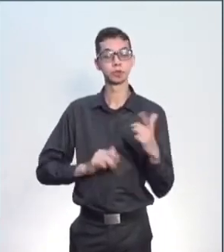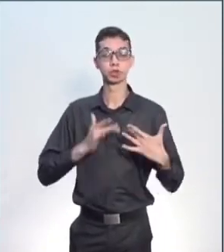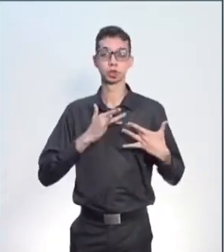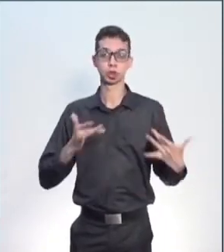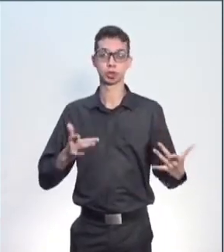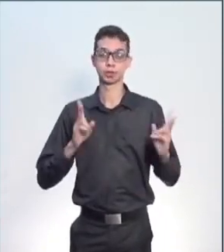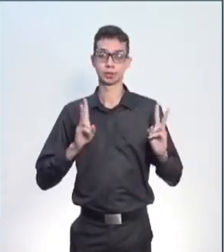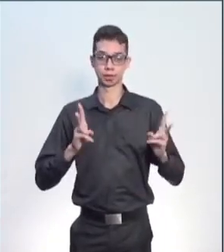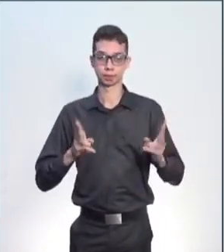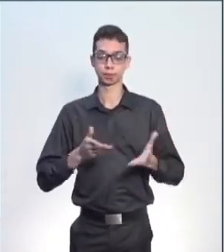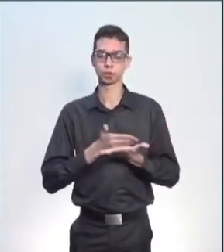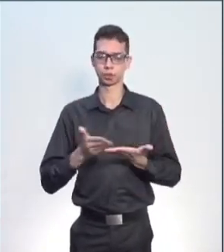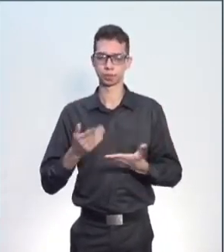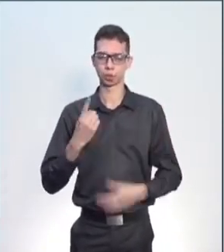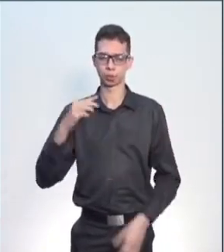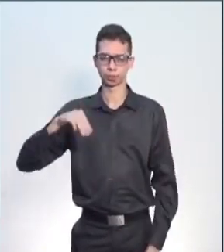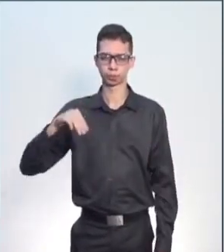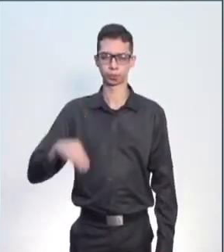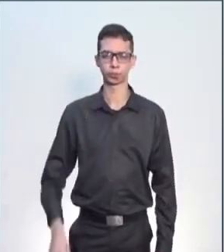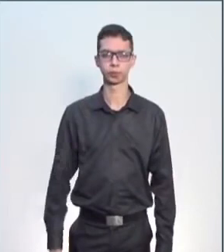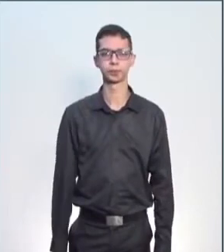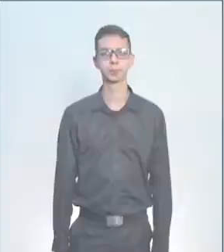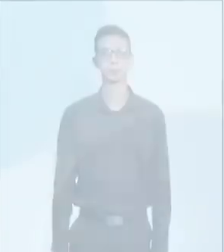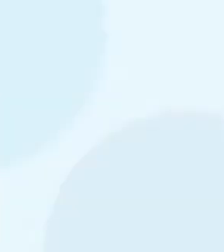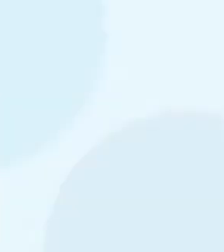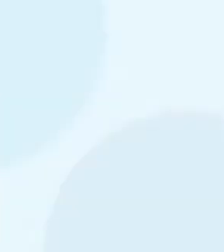solidariedade? Vamos lá? Um minutinho.